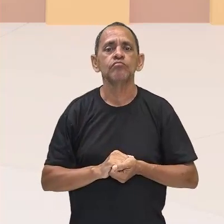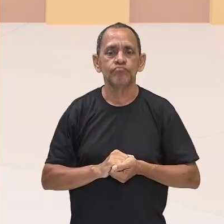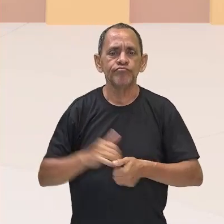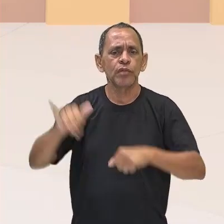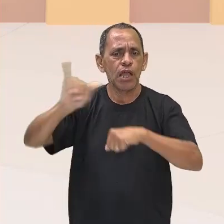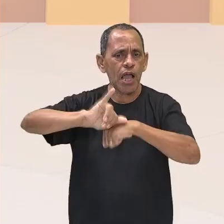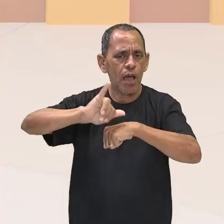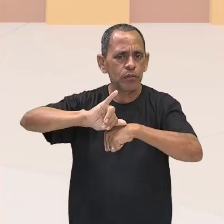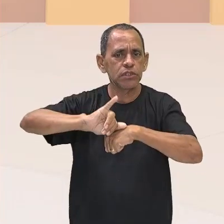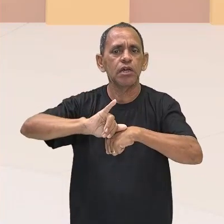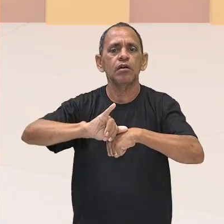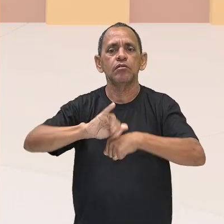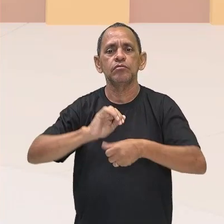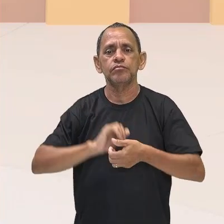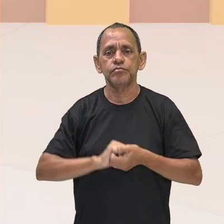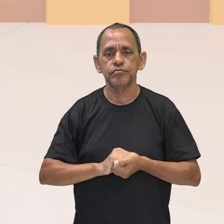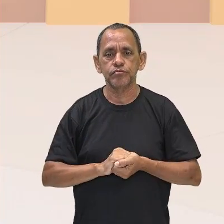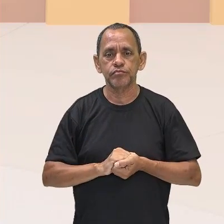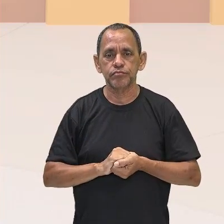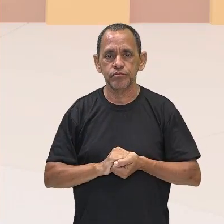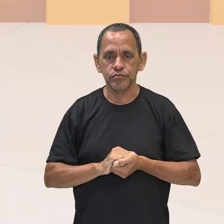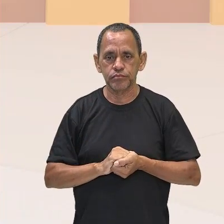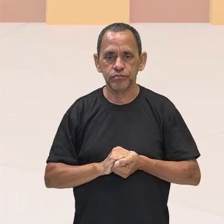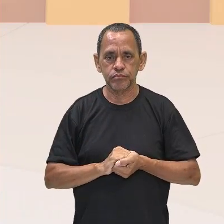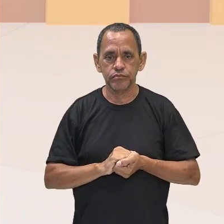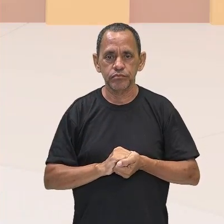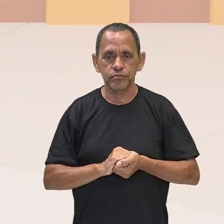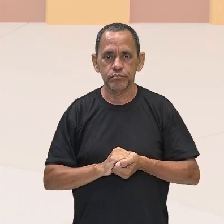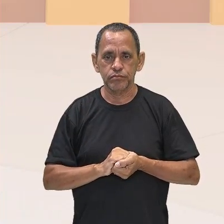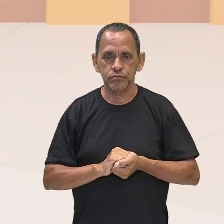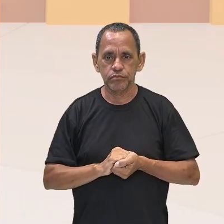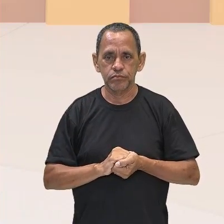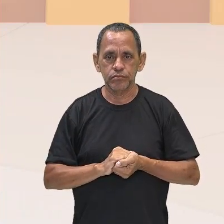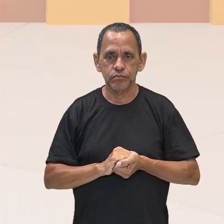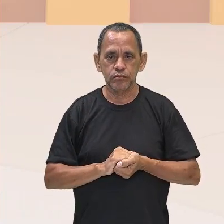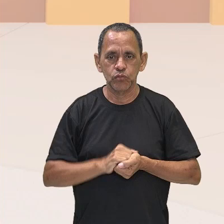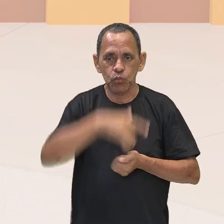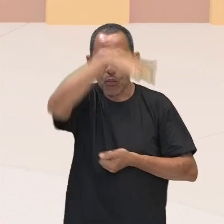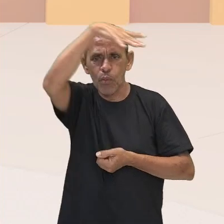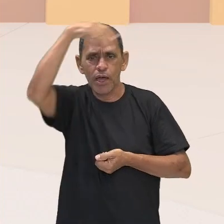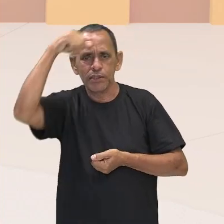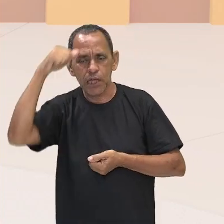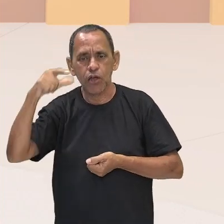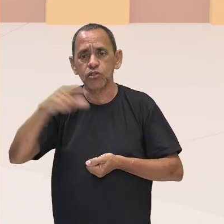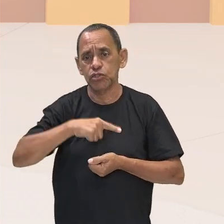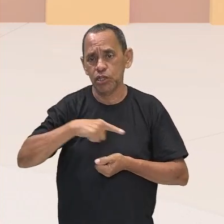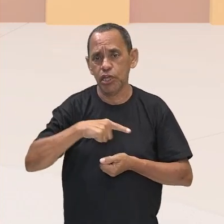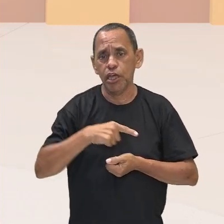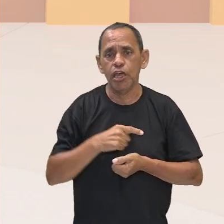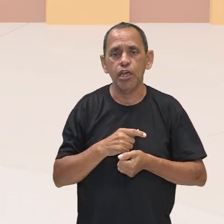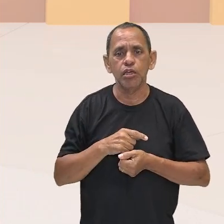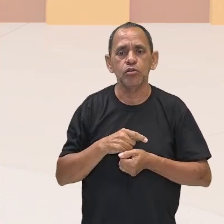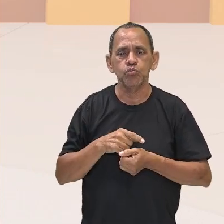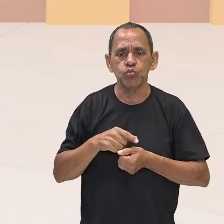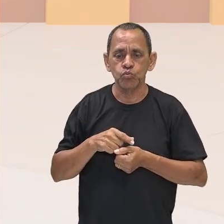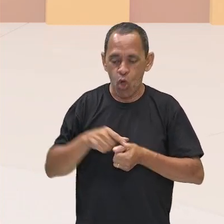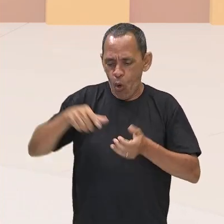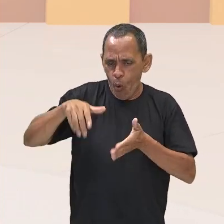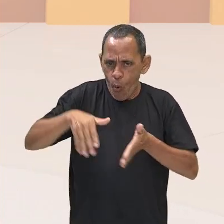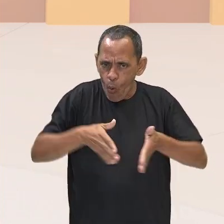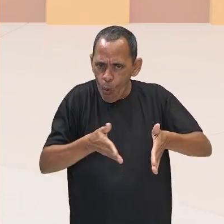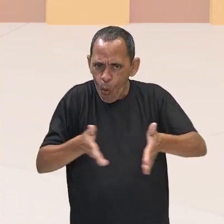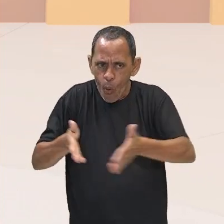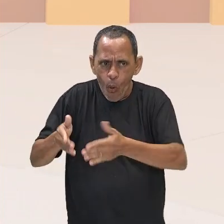estado, Manaus, aqui em cima. Então, a gente tem aí essas linhas, são os nossos rios. O principal rio é o